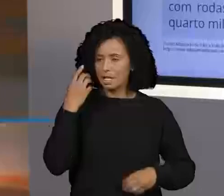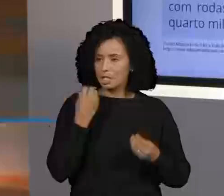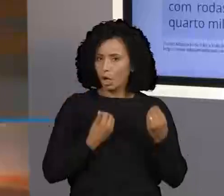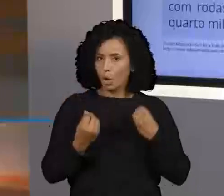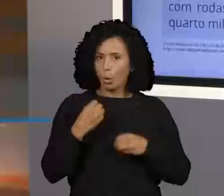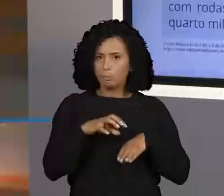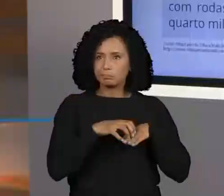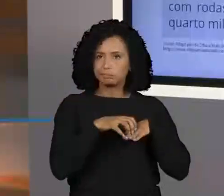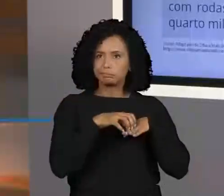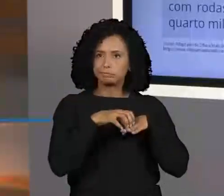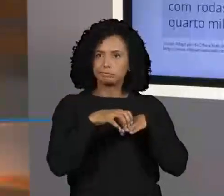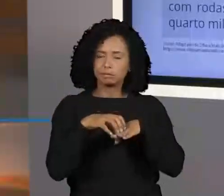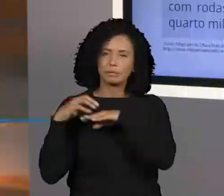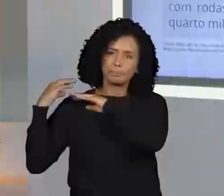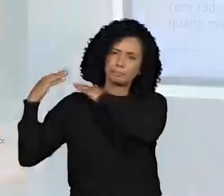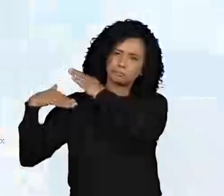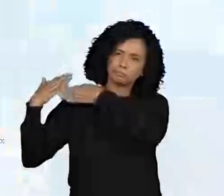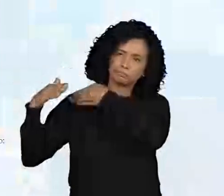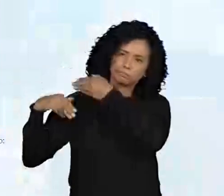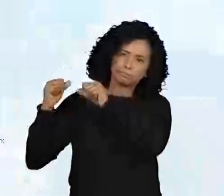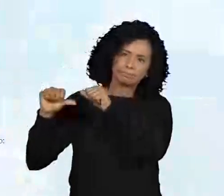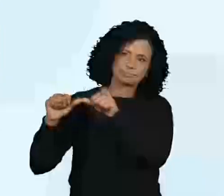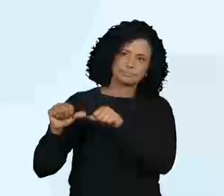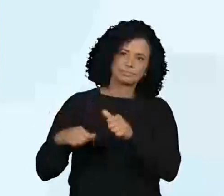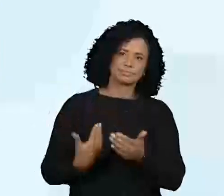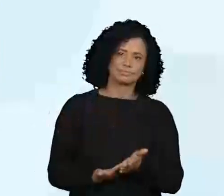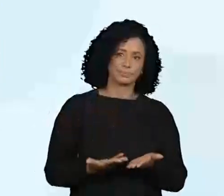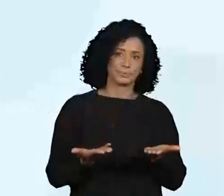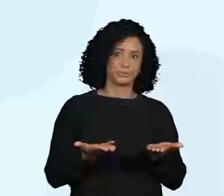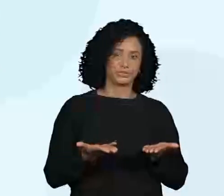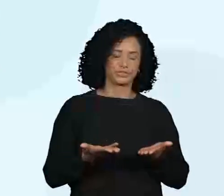do tempo. Vamos para a tela.